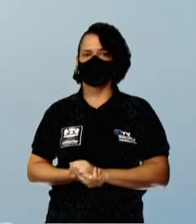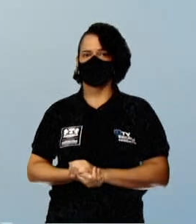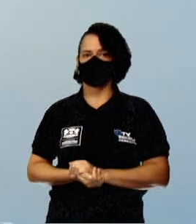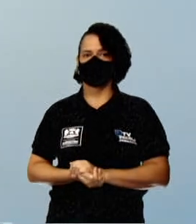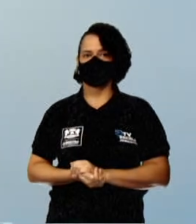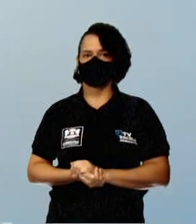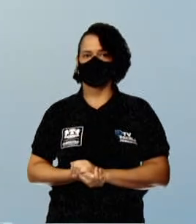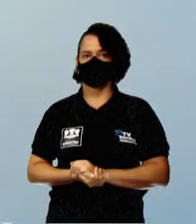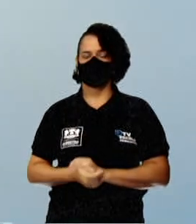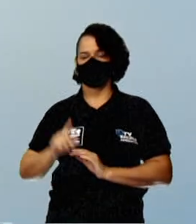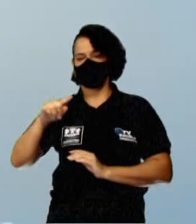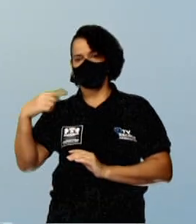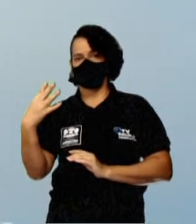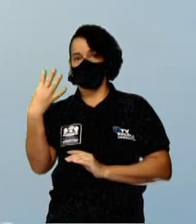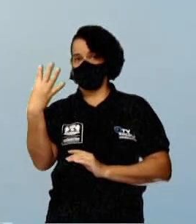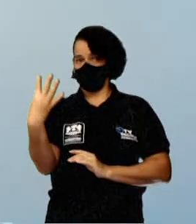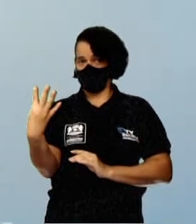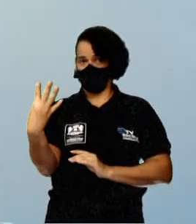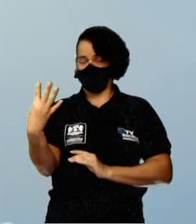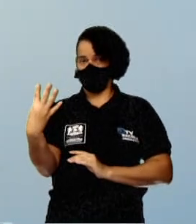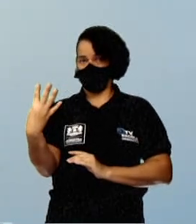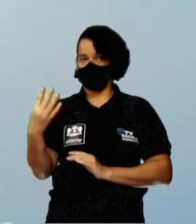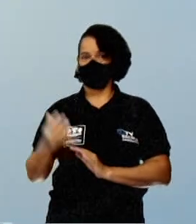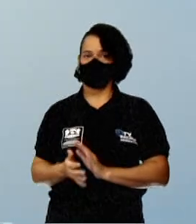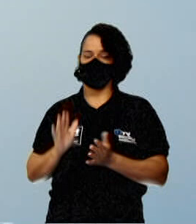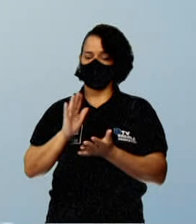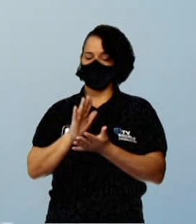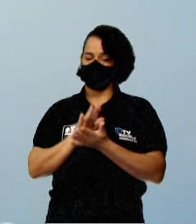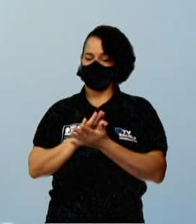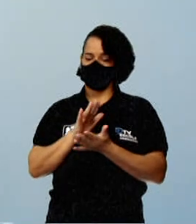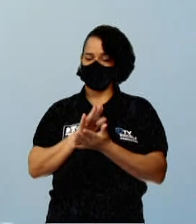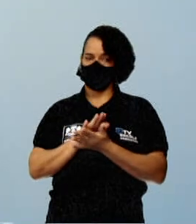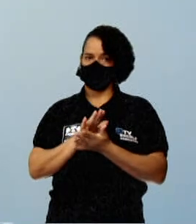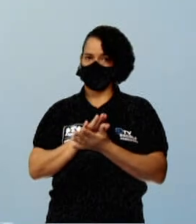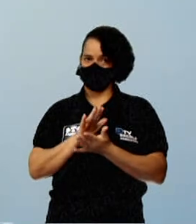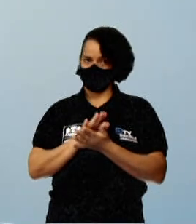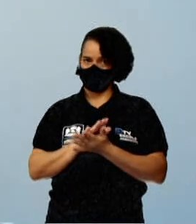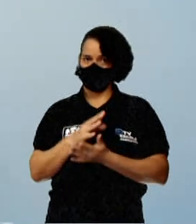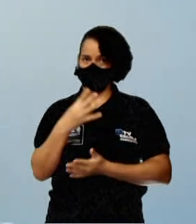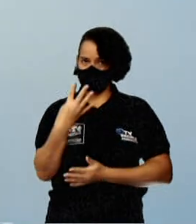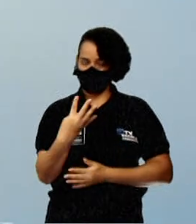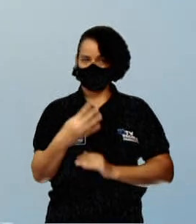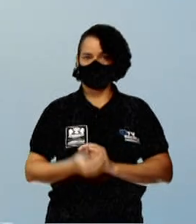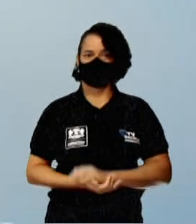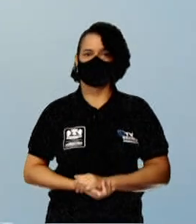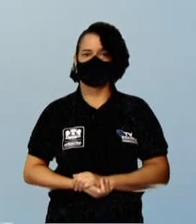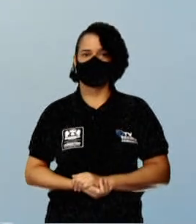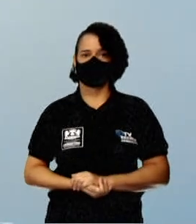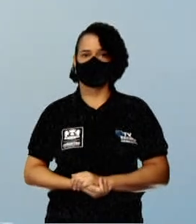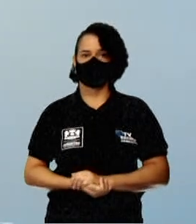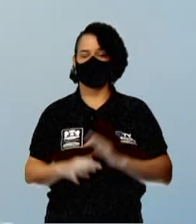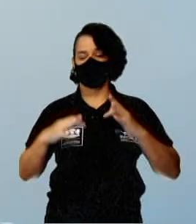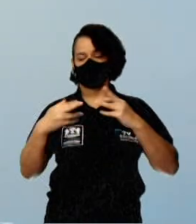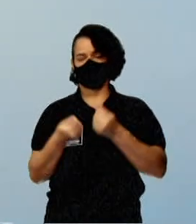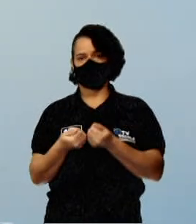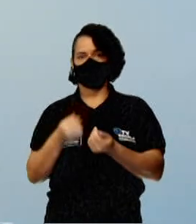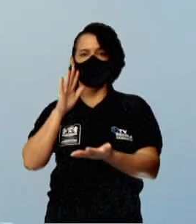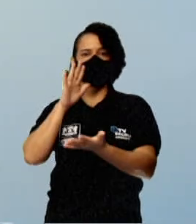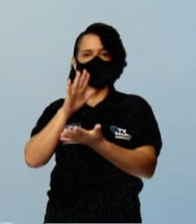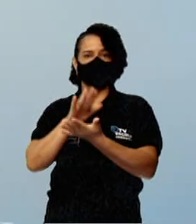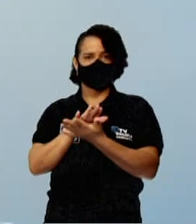E para a palavra chocolate, 4 bolinhas, chocolate. E para finalizar,